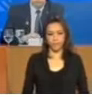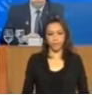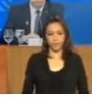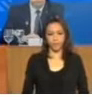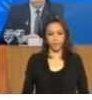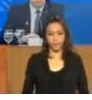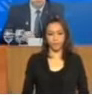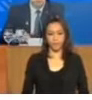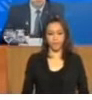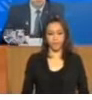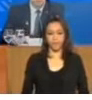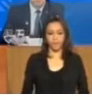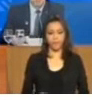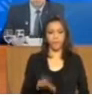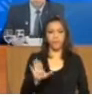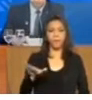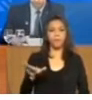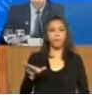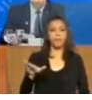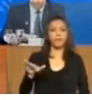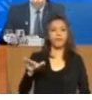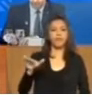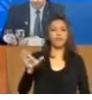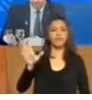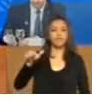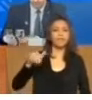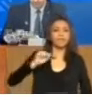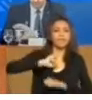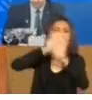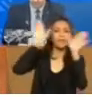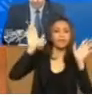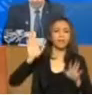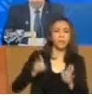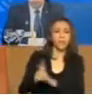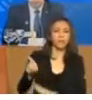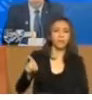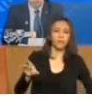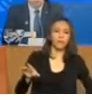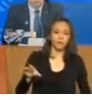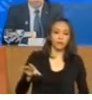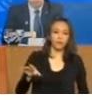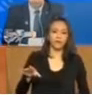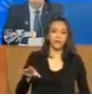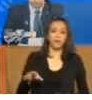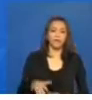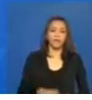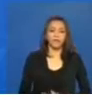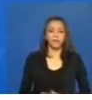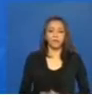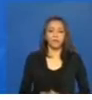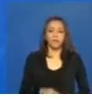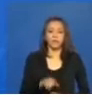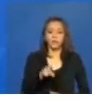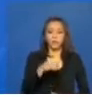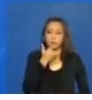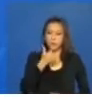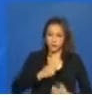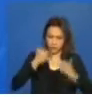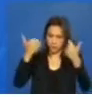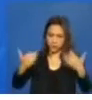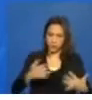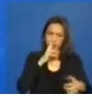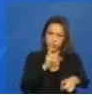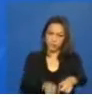Marcelo, só para esclarecer e deixar mais transparente possível, o Cadastro Único tem